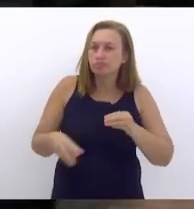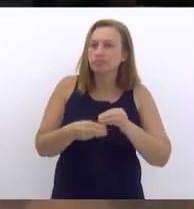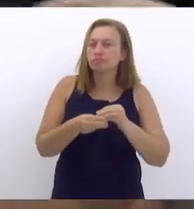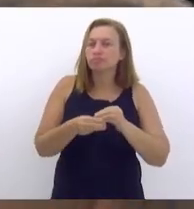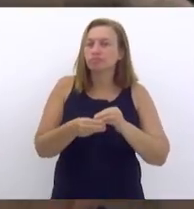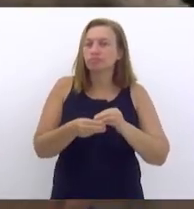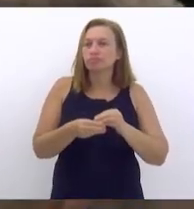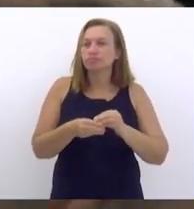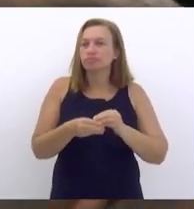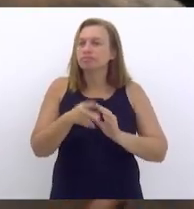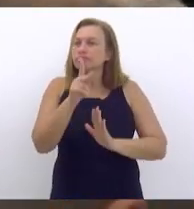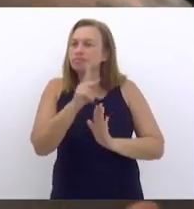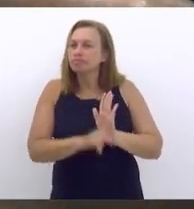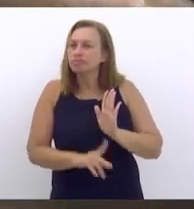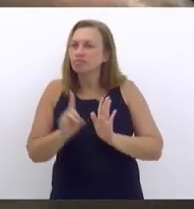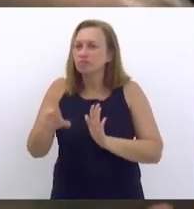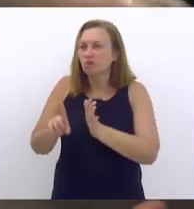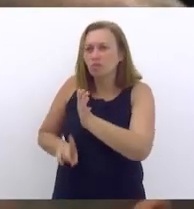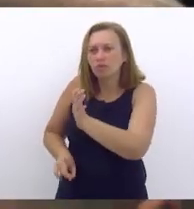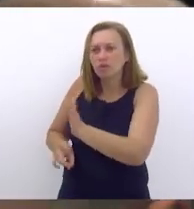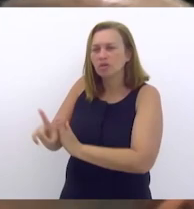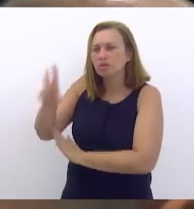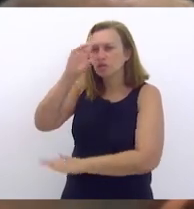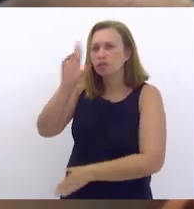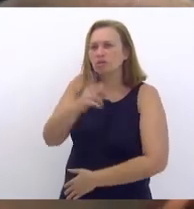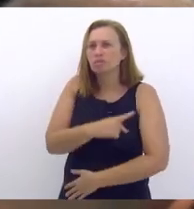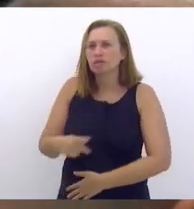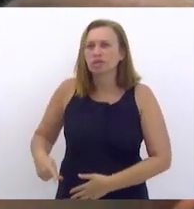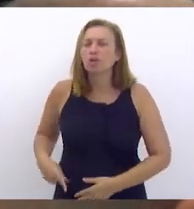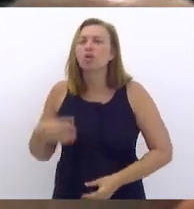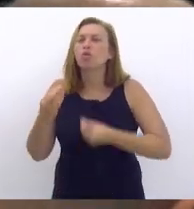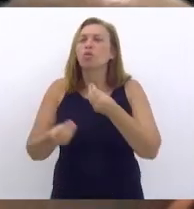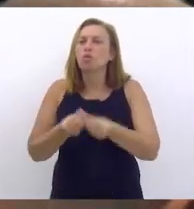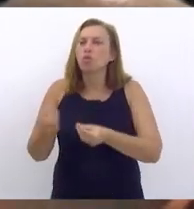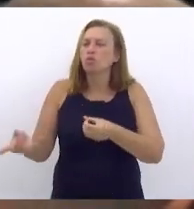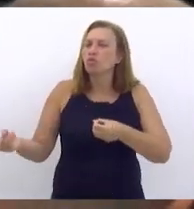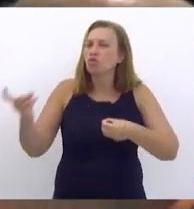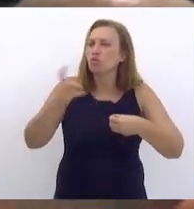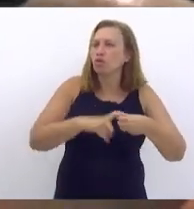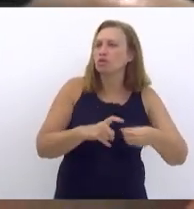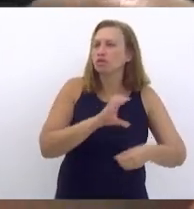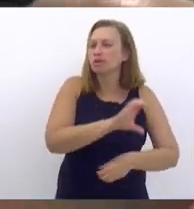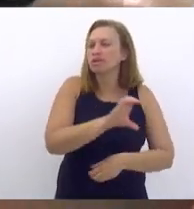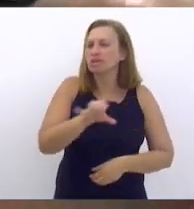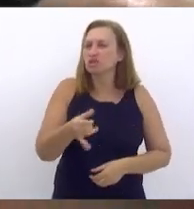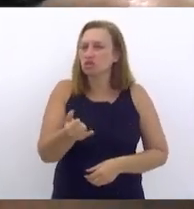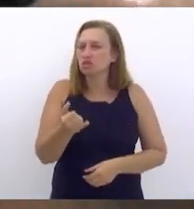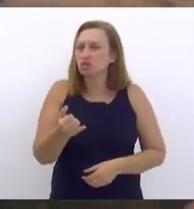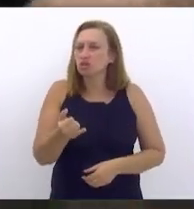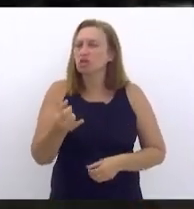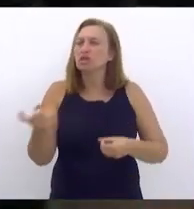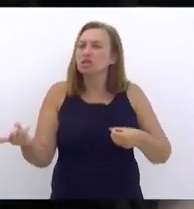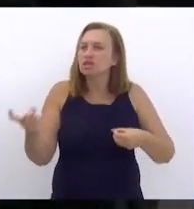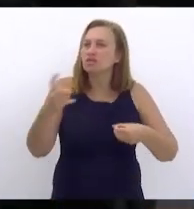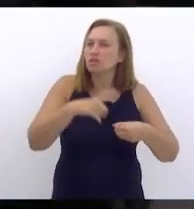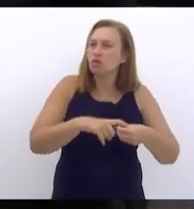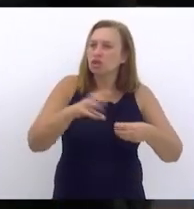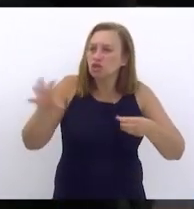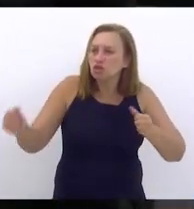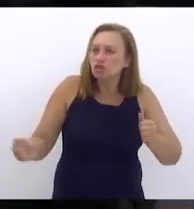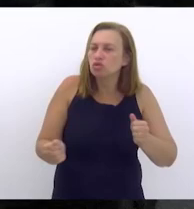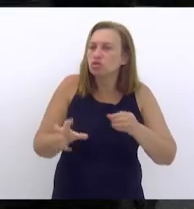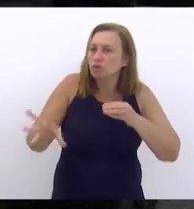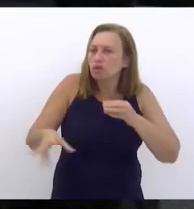projeto. Eu só pergunto a Vossa Excelência como retorna para a CCJ, se ele retorna com as